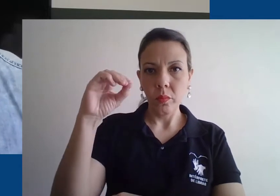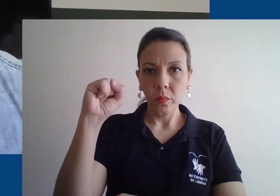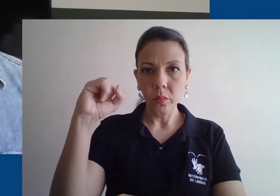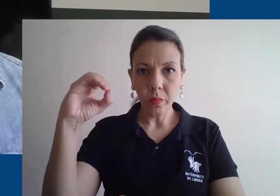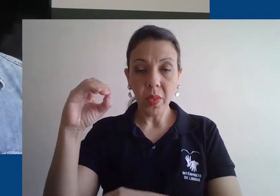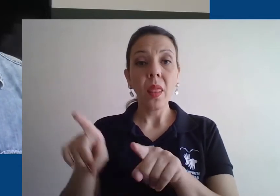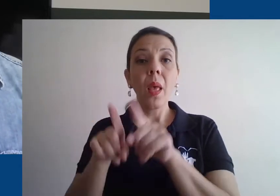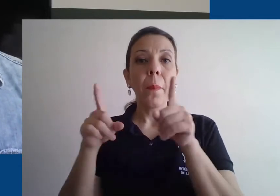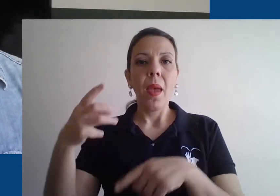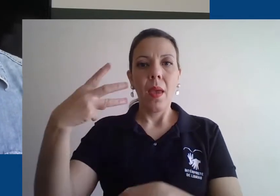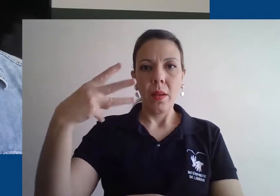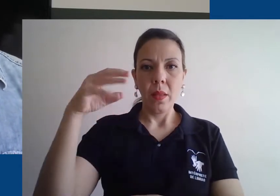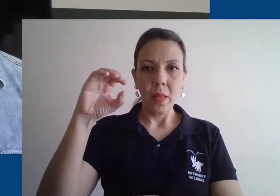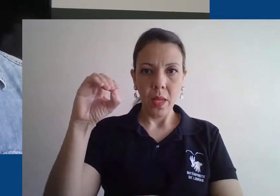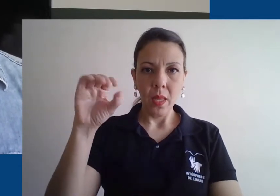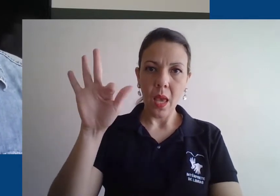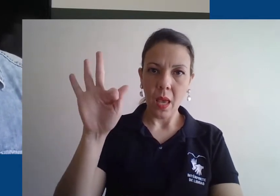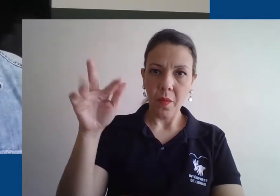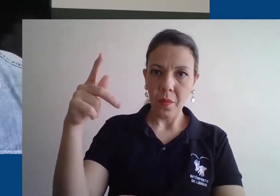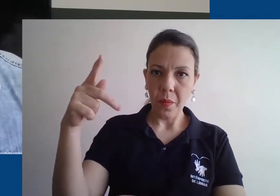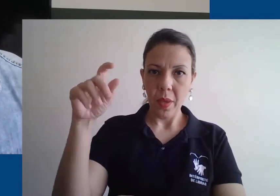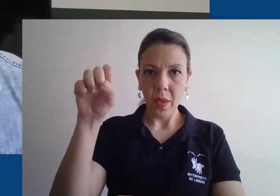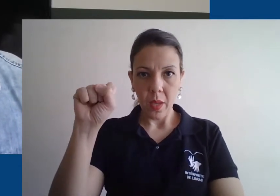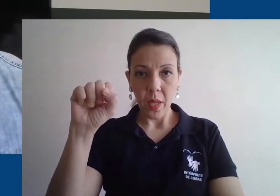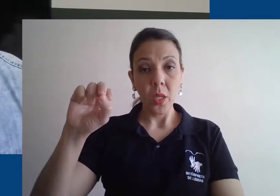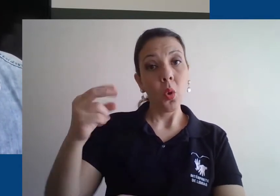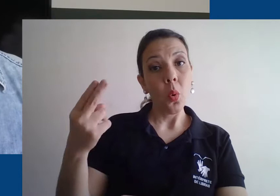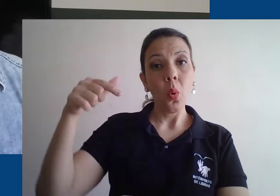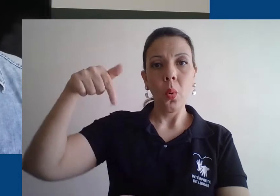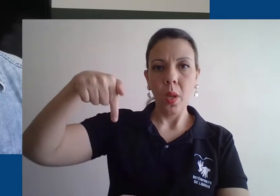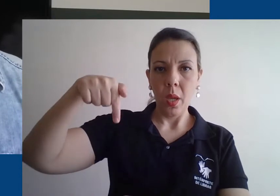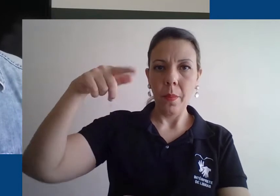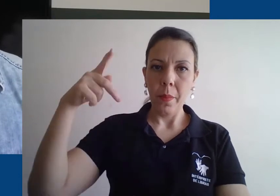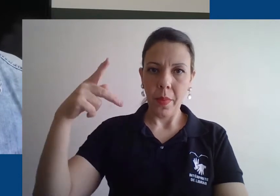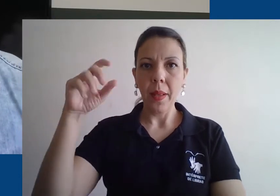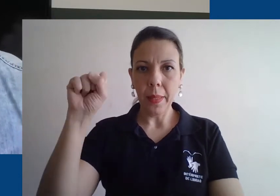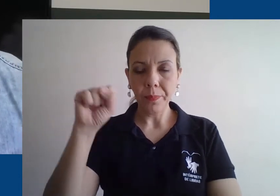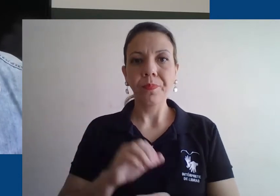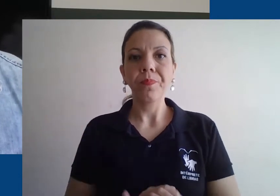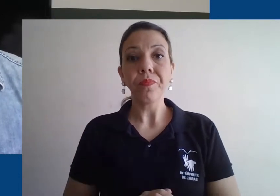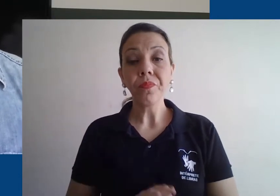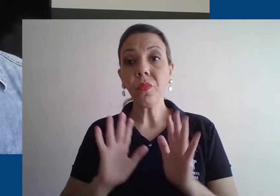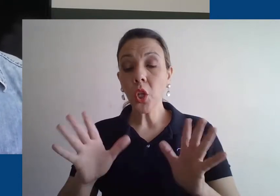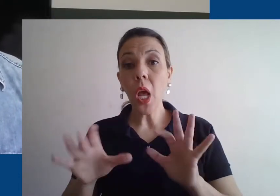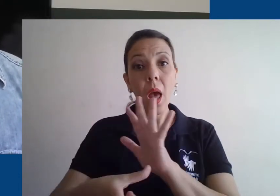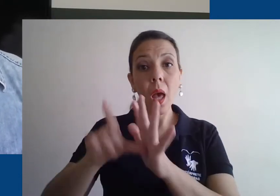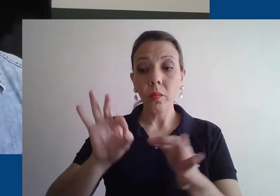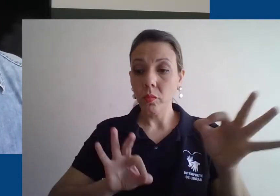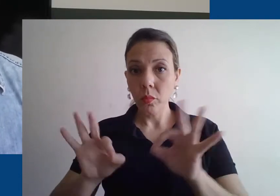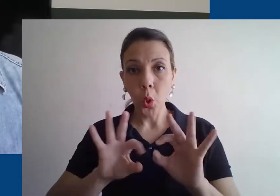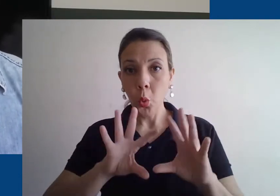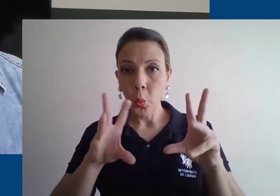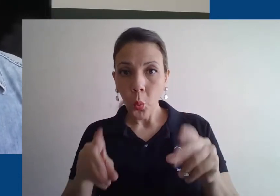por segundo. Bom, com a taxa de gravação, a qualidade definida, com um local bem iluminado e silencioso, posicione